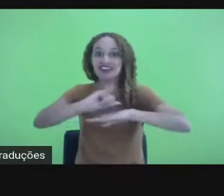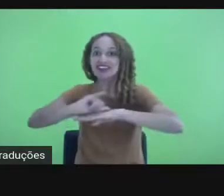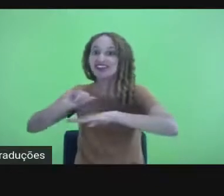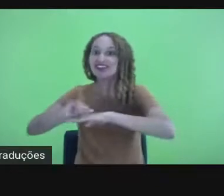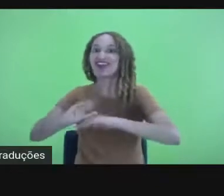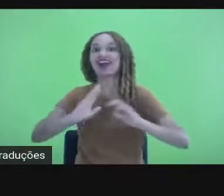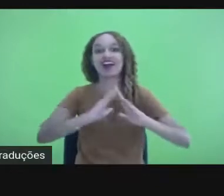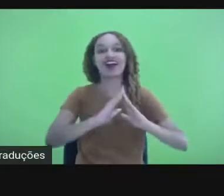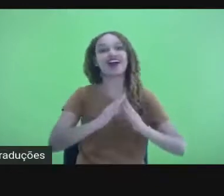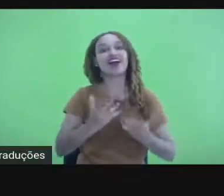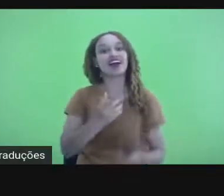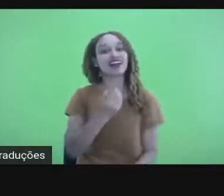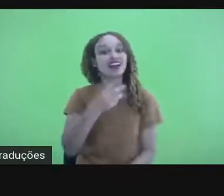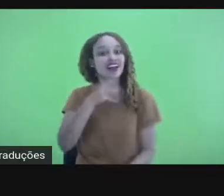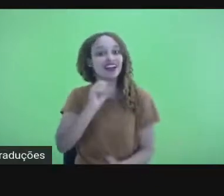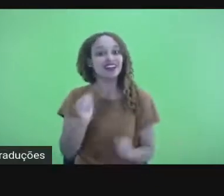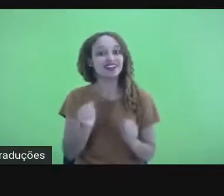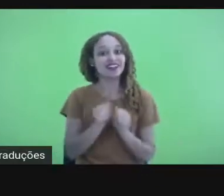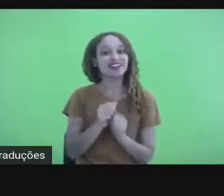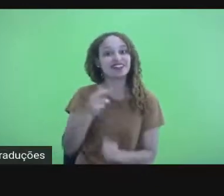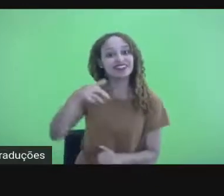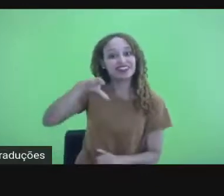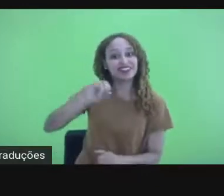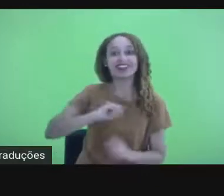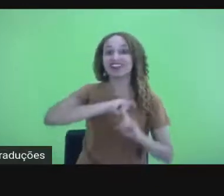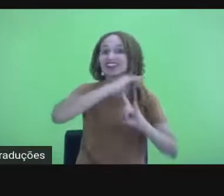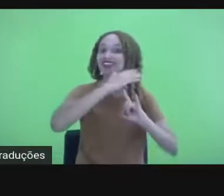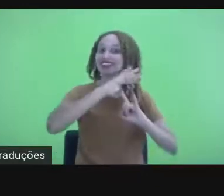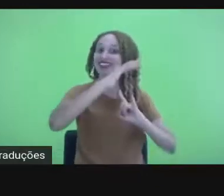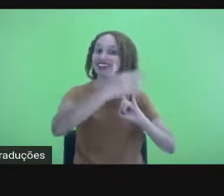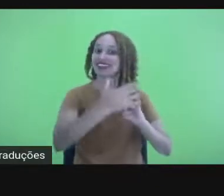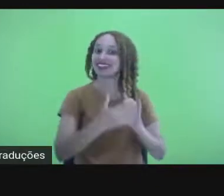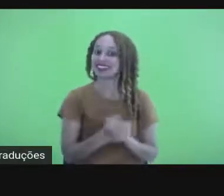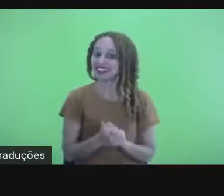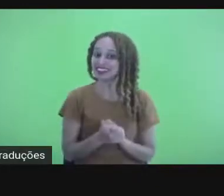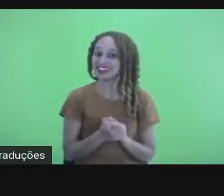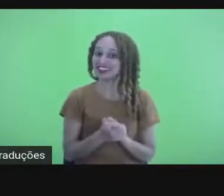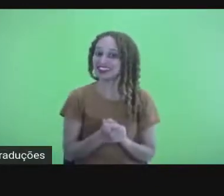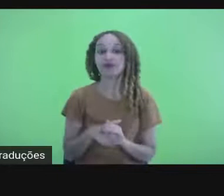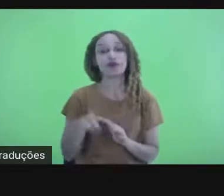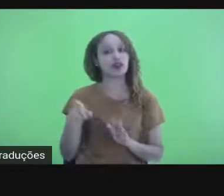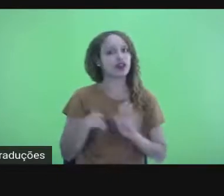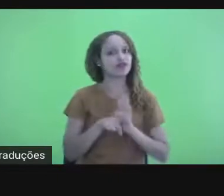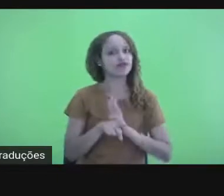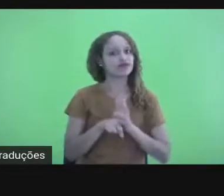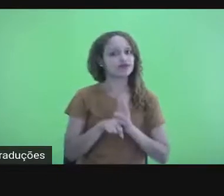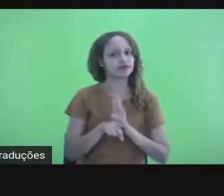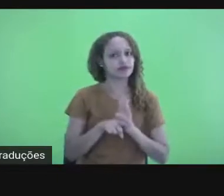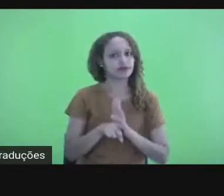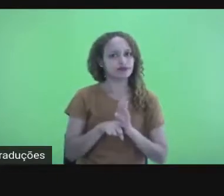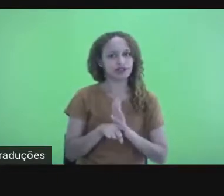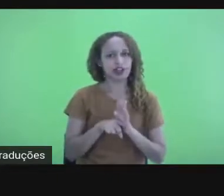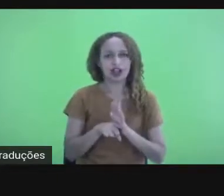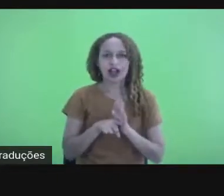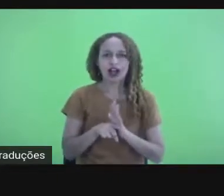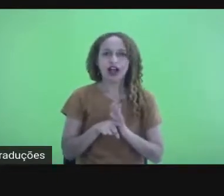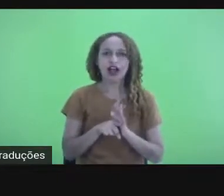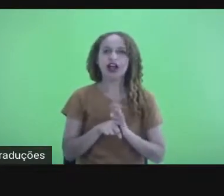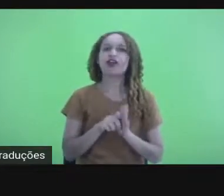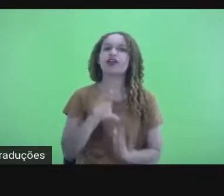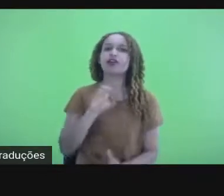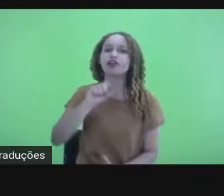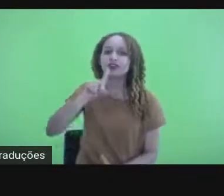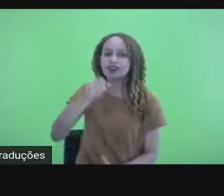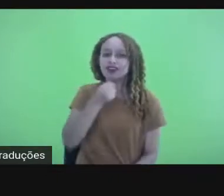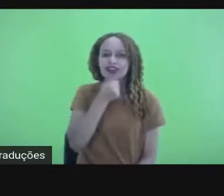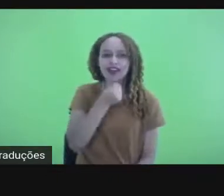ao lado de Marcelo Campos, no Museu de Arte do Rio. Ela é ainda pesquisadora, colunista da revista L Brasil,